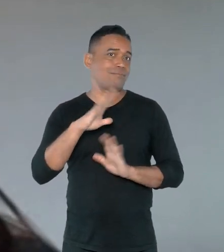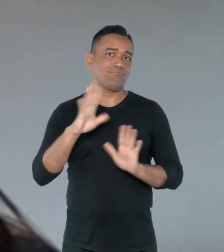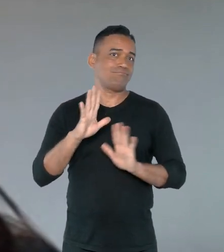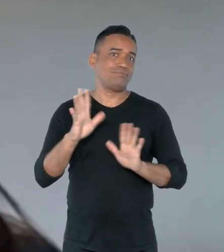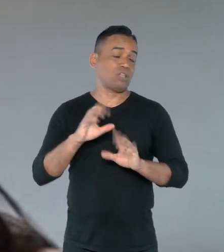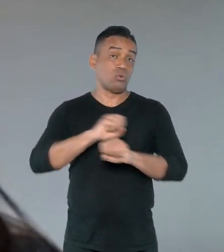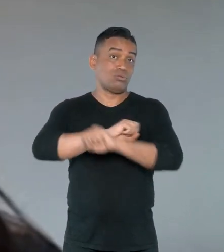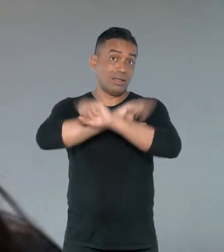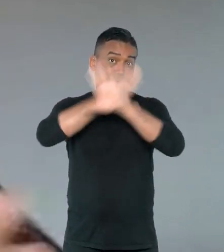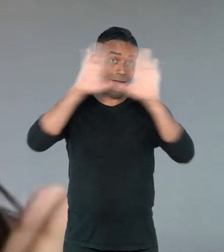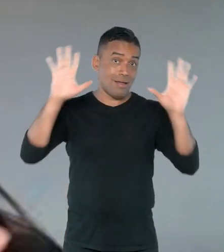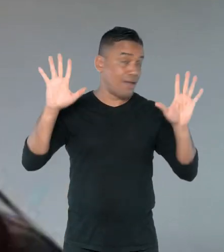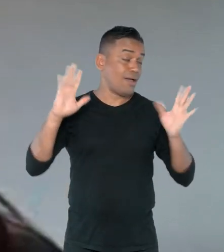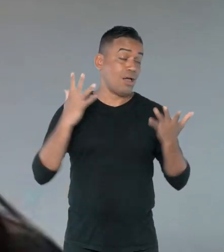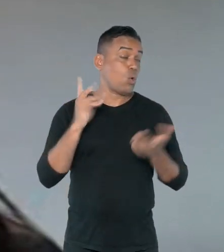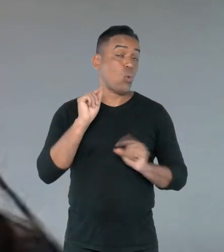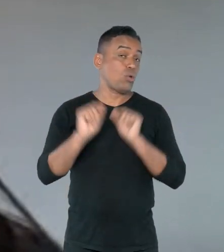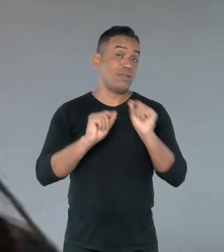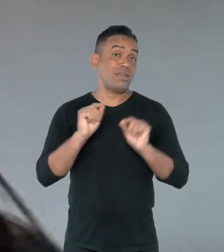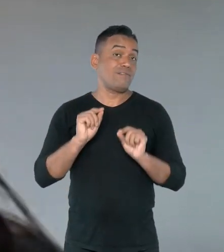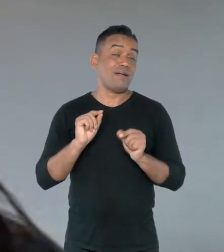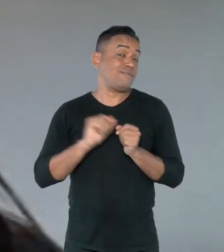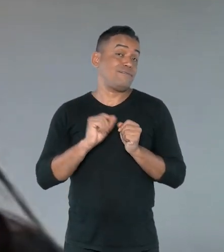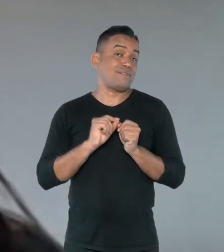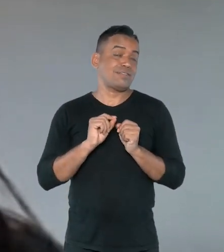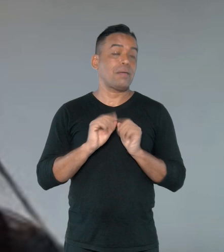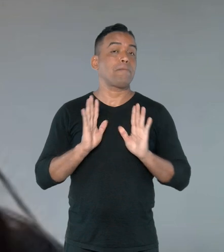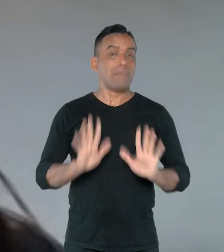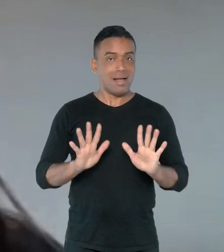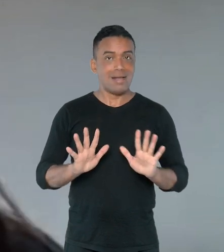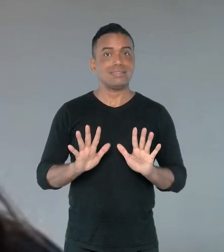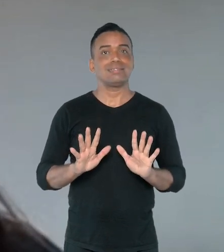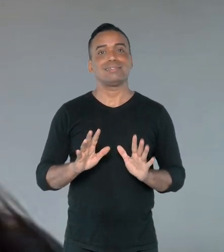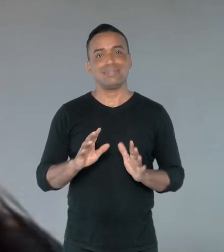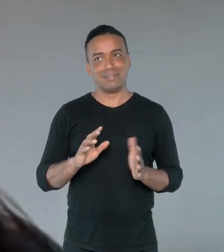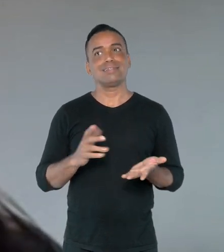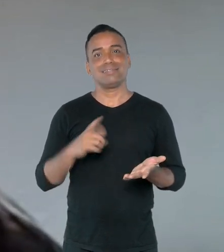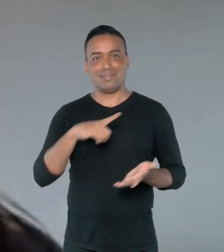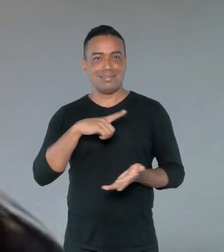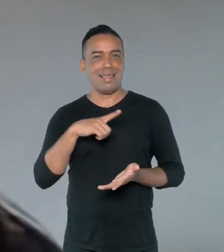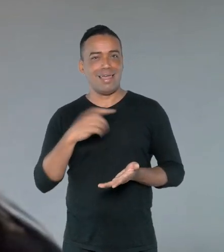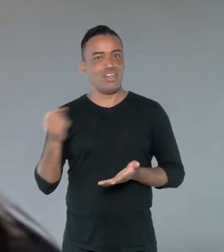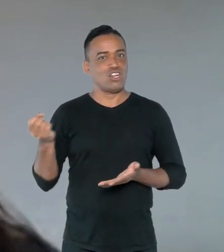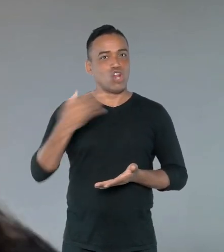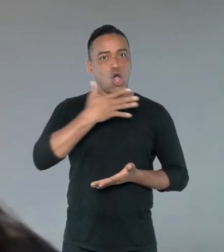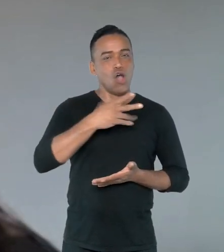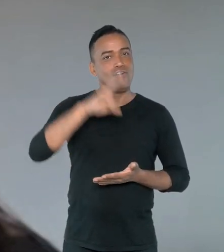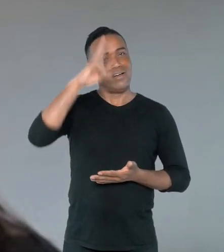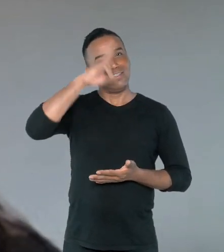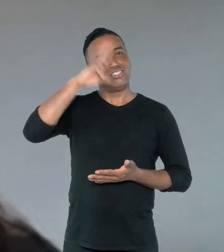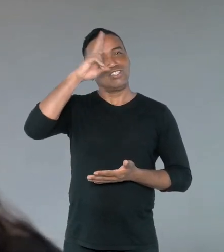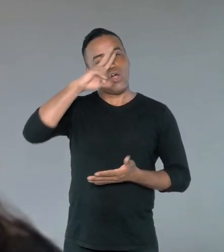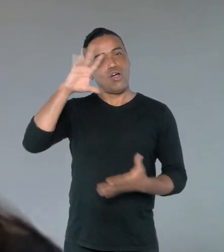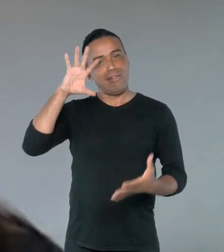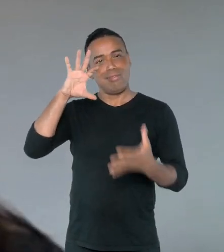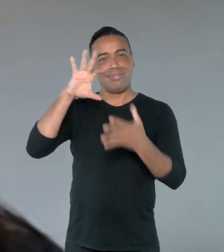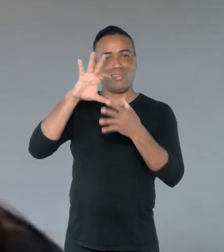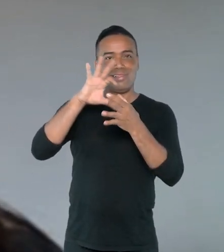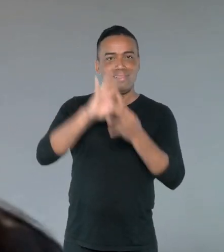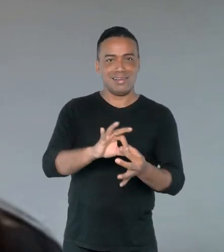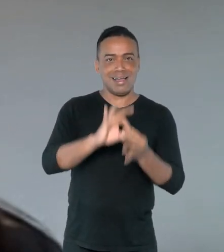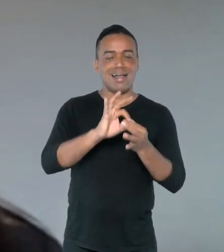Ainda não tem clareza, assim, sobre o que vai ser, mas provavelmente vai sair uma nova história aí